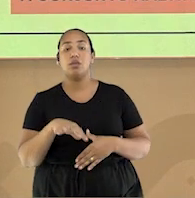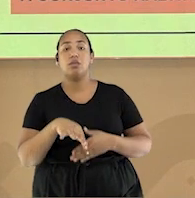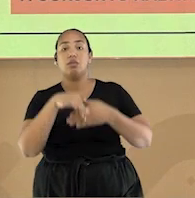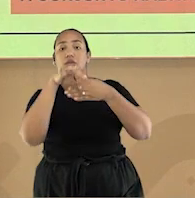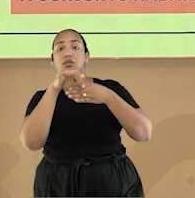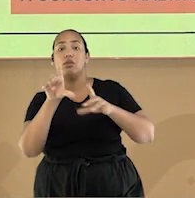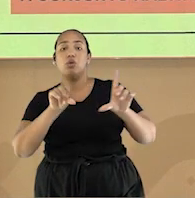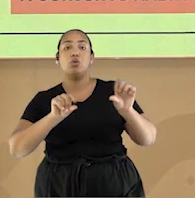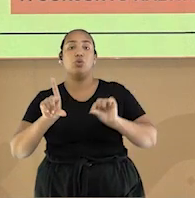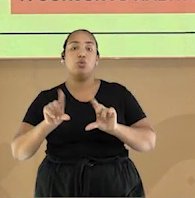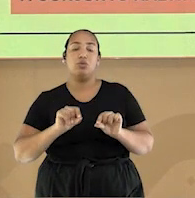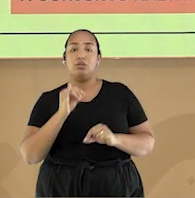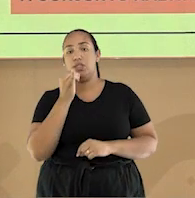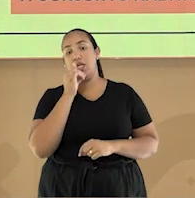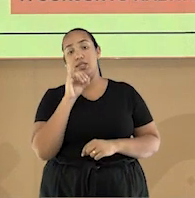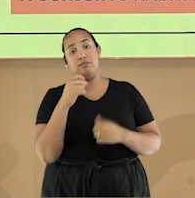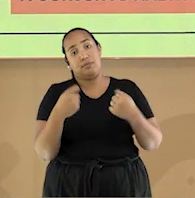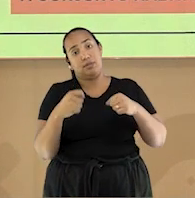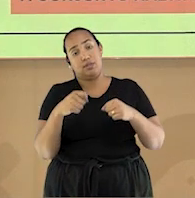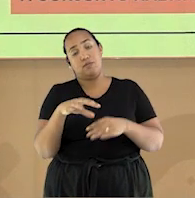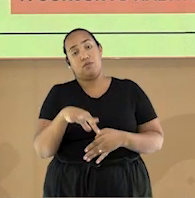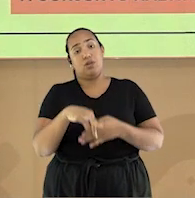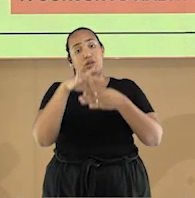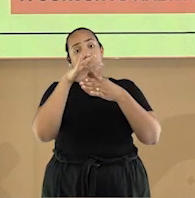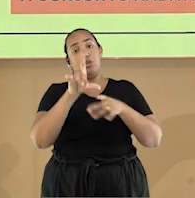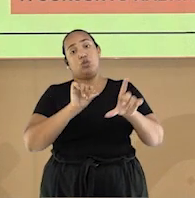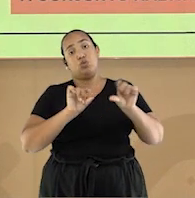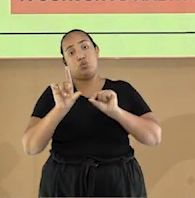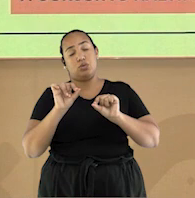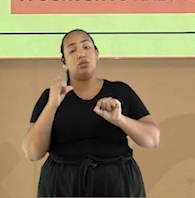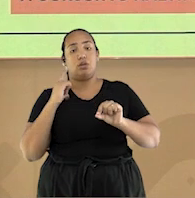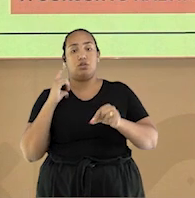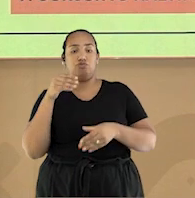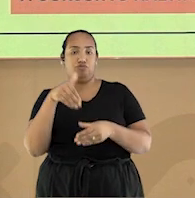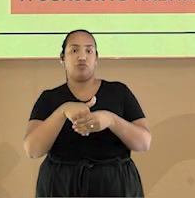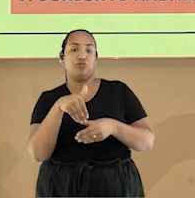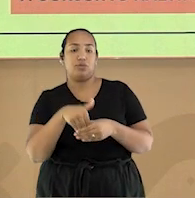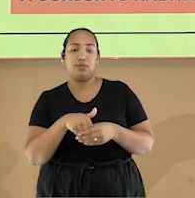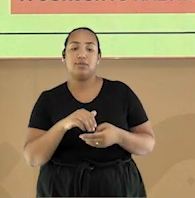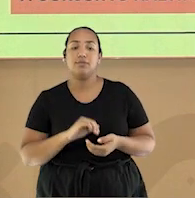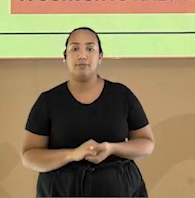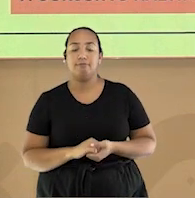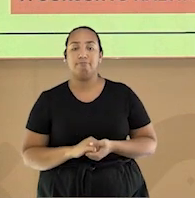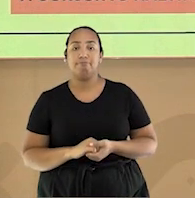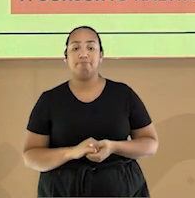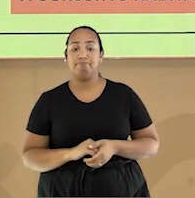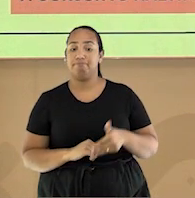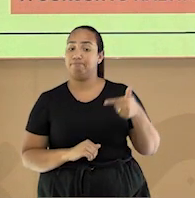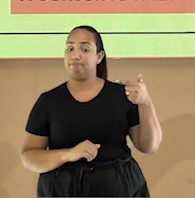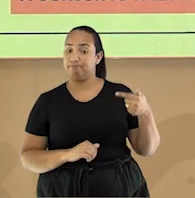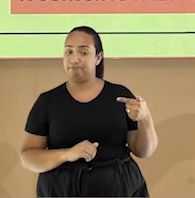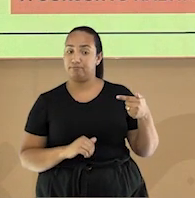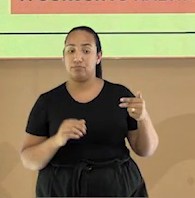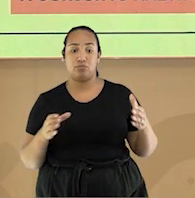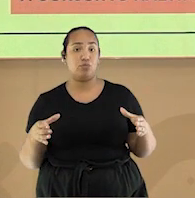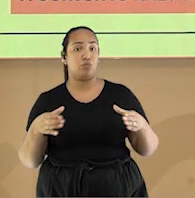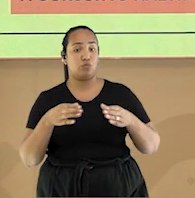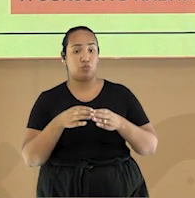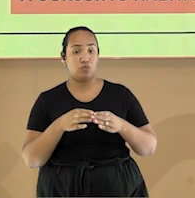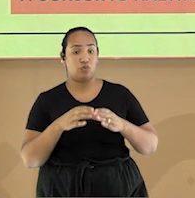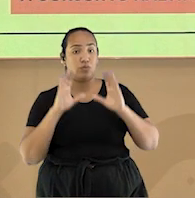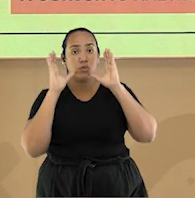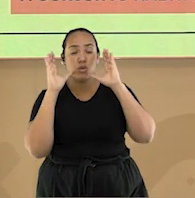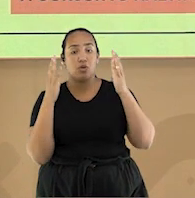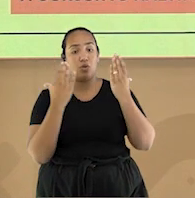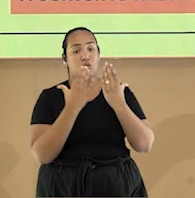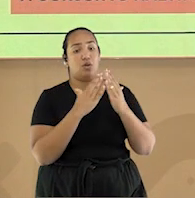né? Quando precisava escolher algum líder, eles faziam a direta já. E por último, o conjunto habitacional aqui